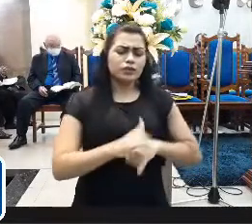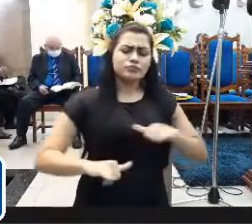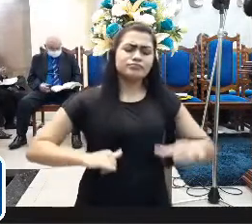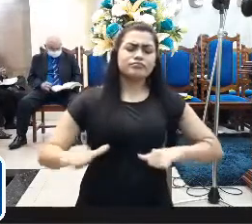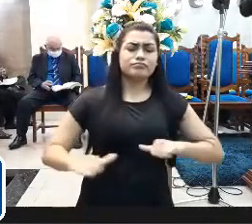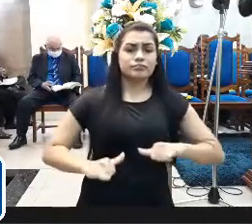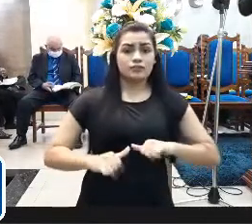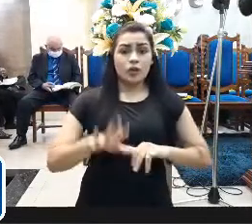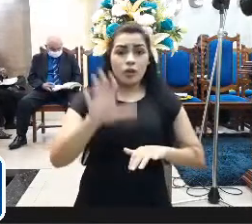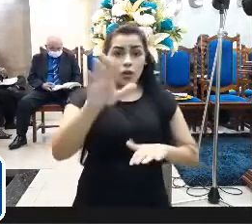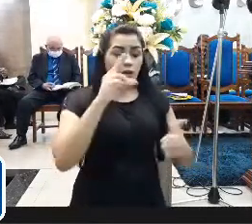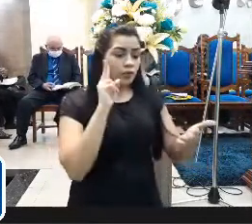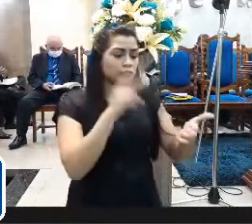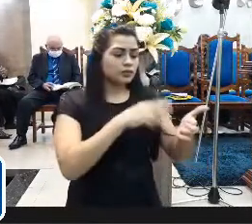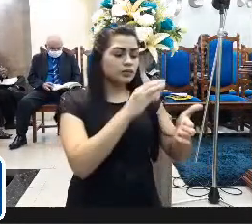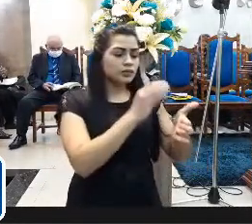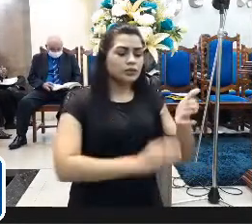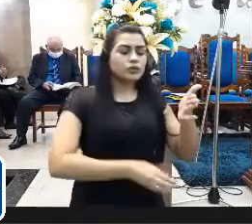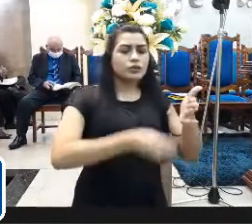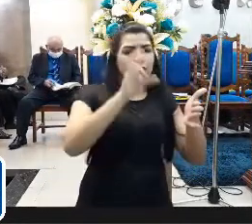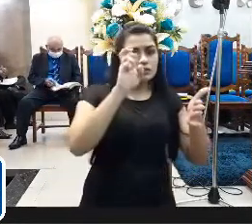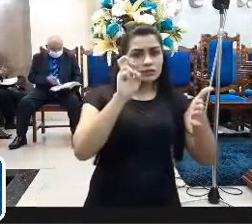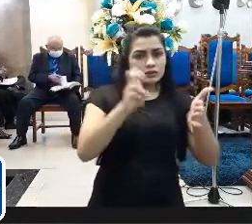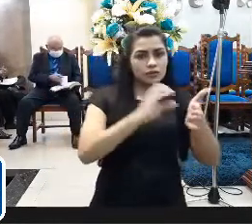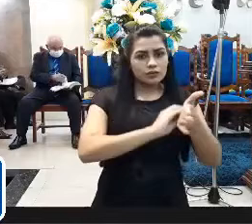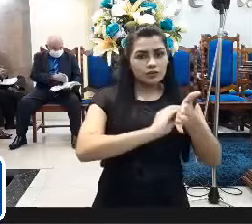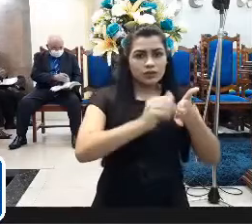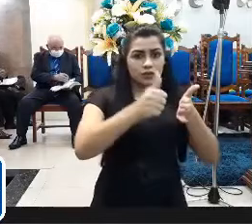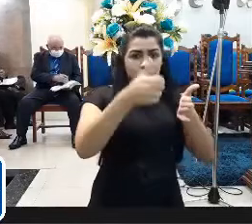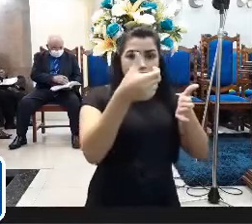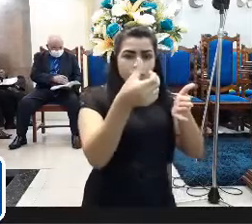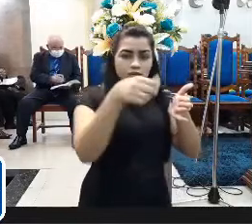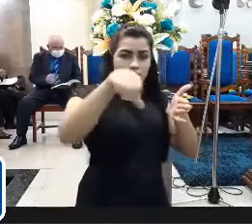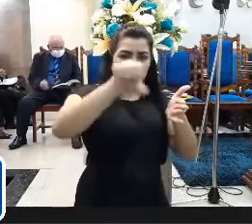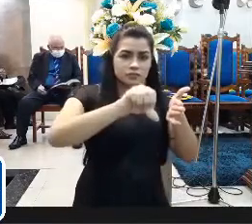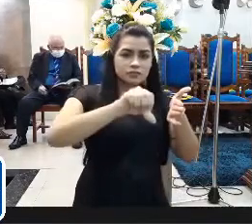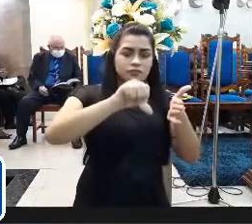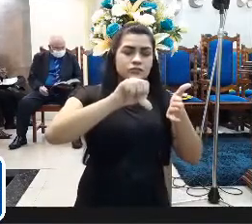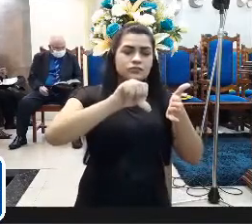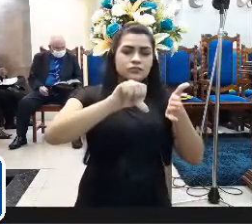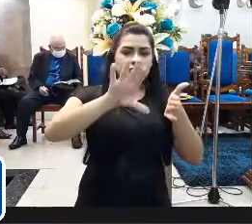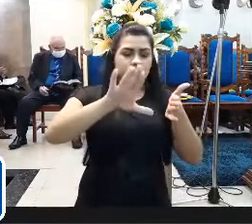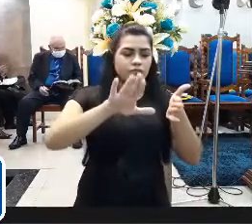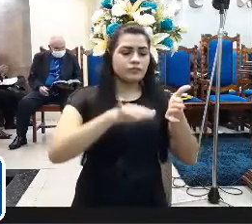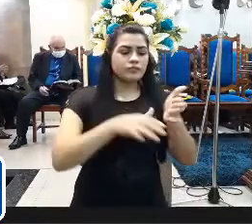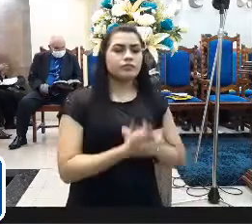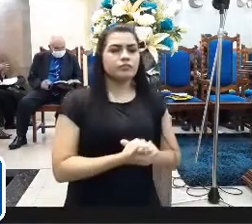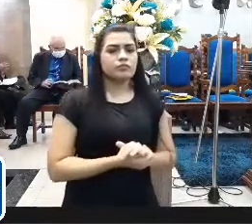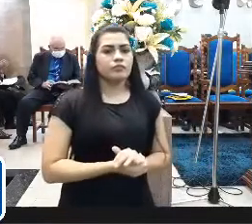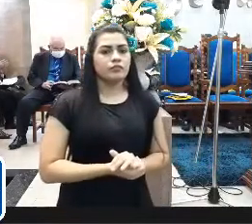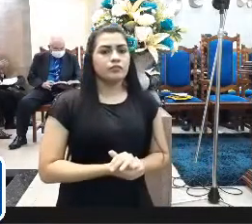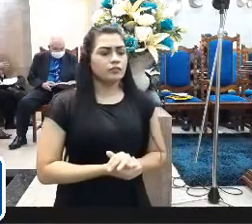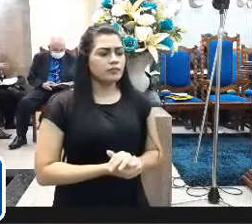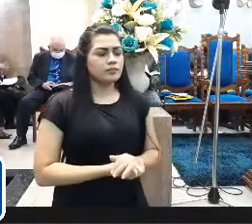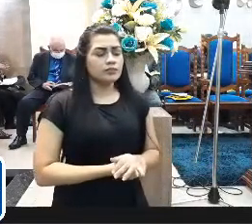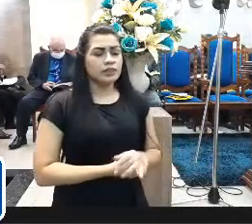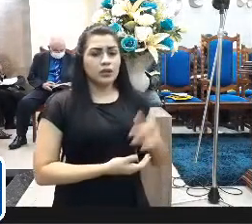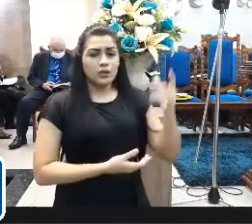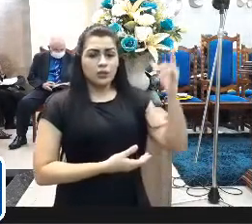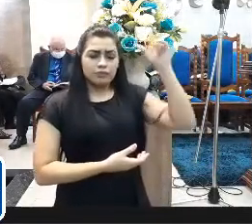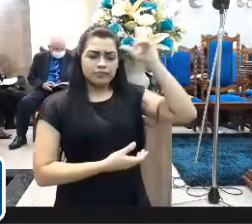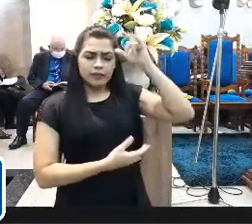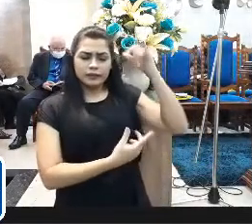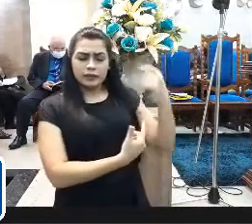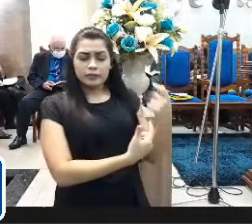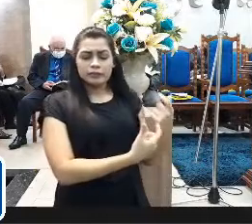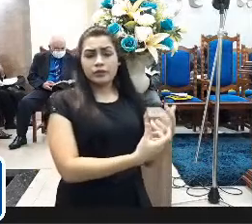da mesma carta, capítulo 5, versículo 19. Estou lendo Bíblia com vocês. Resistam-lhe, permanecendo firme na fé,